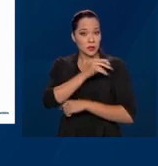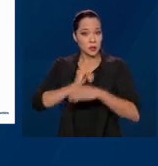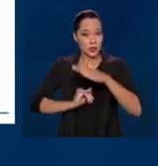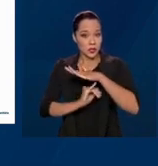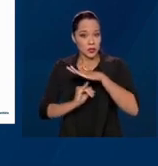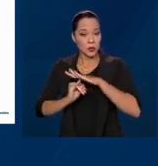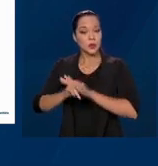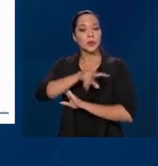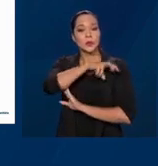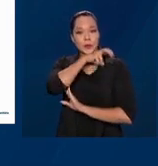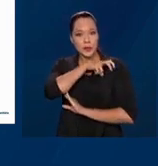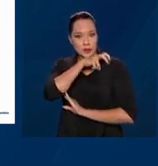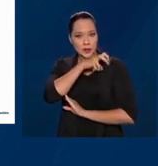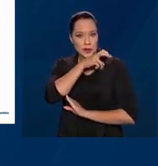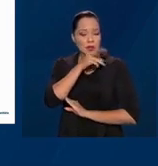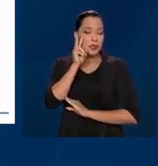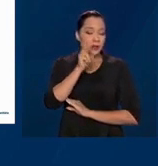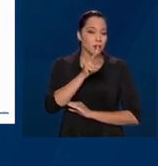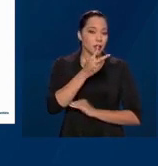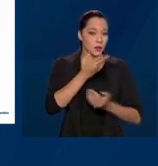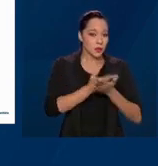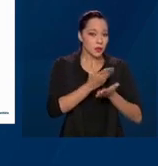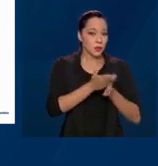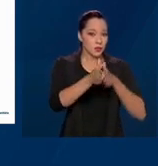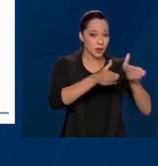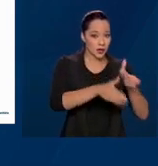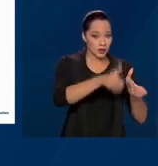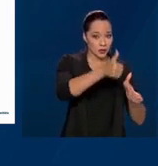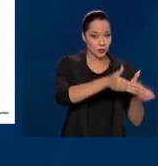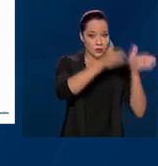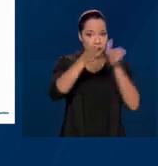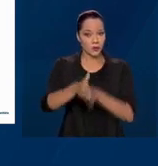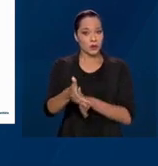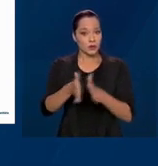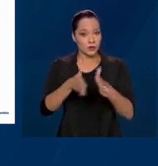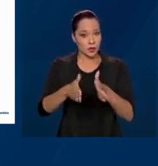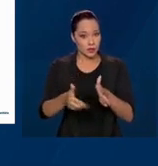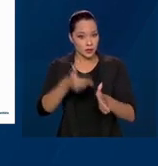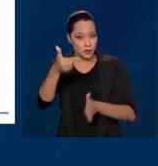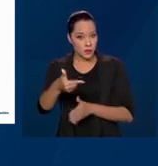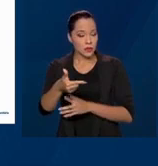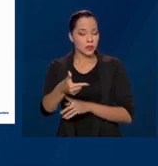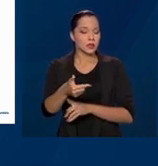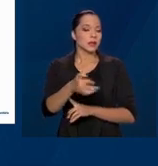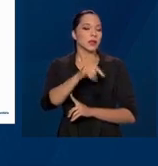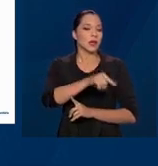os estudos de fase 1 e 2, ou seja, aquelas fases que são realizadas